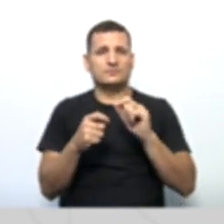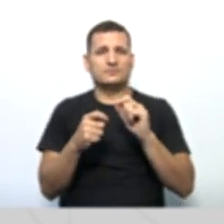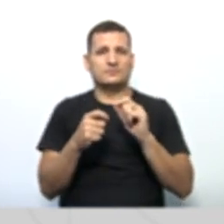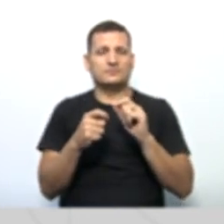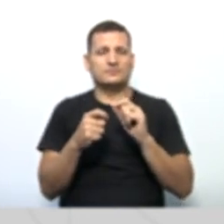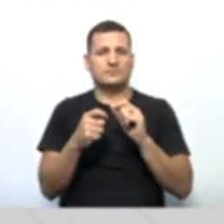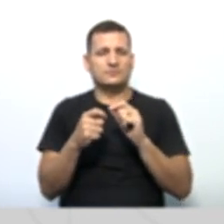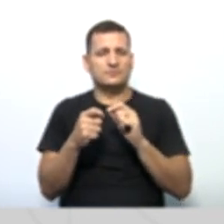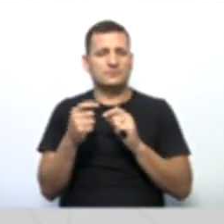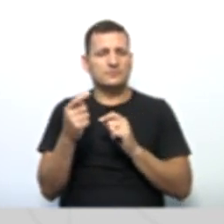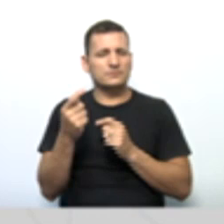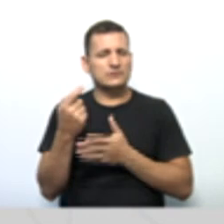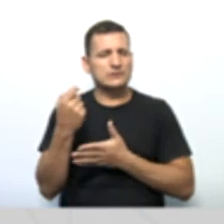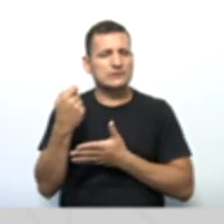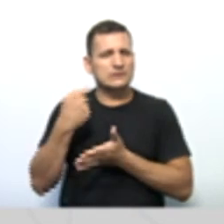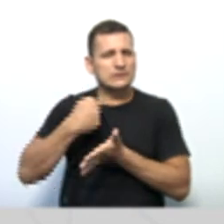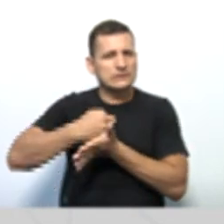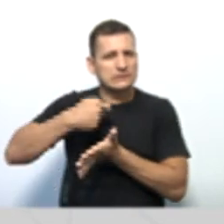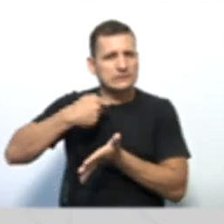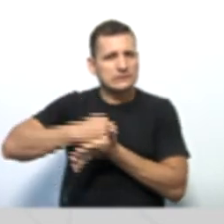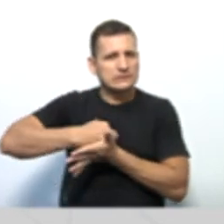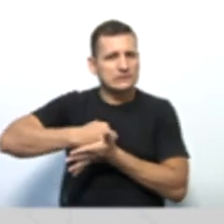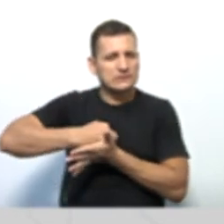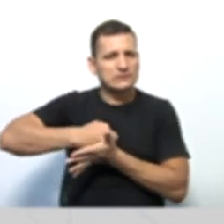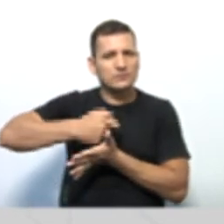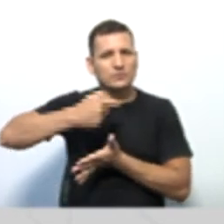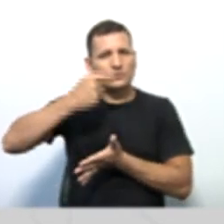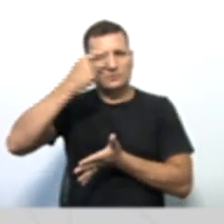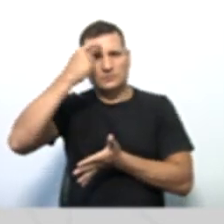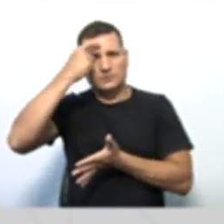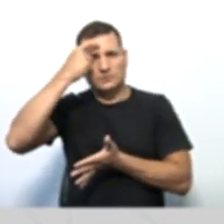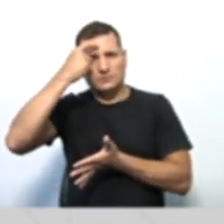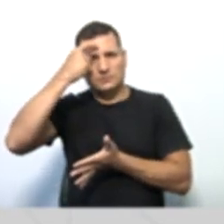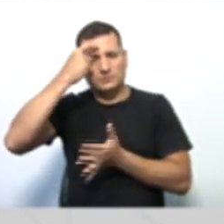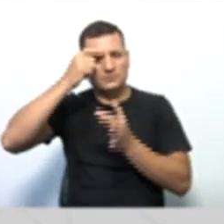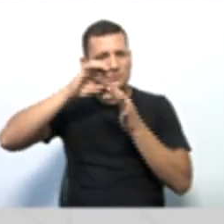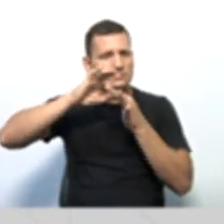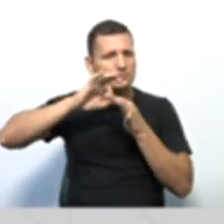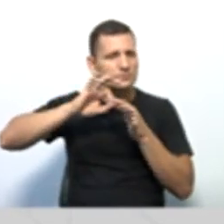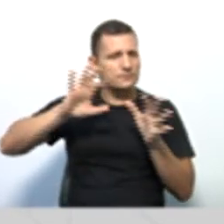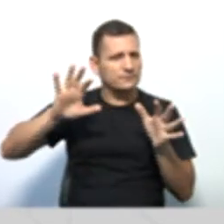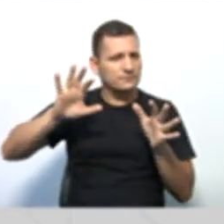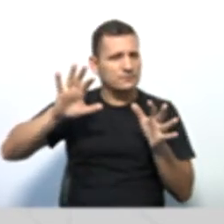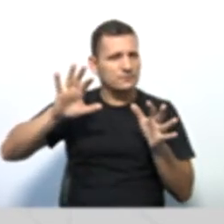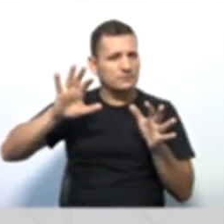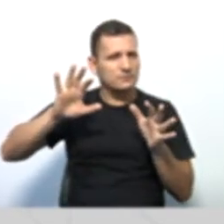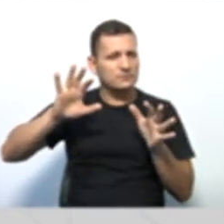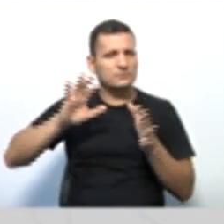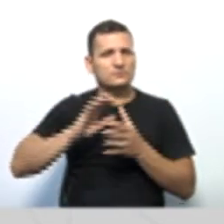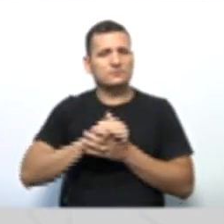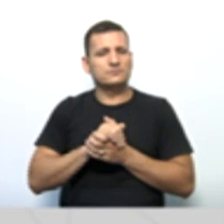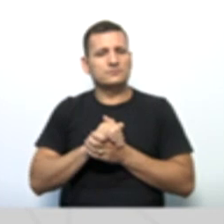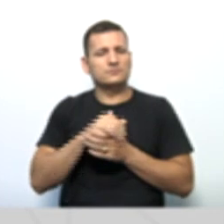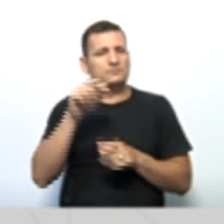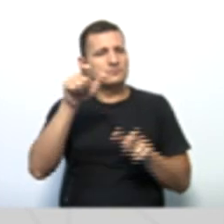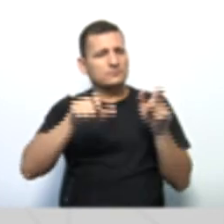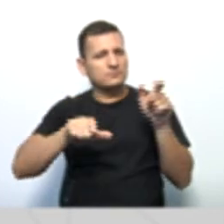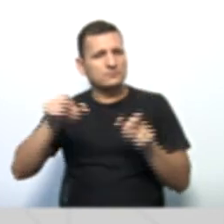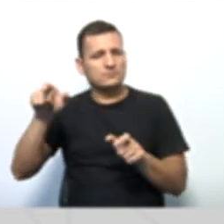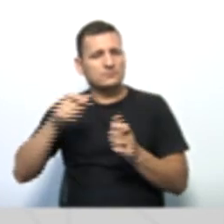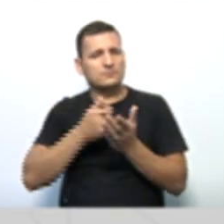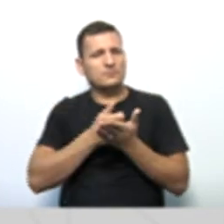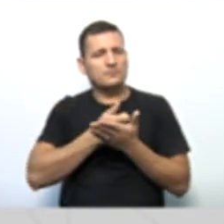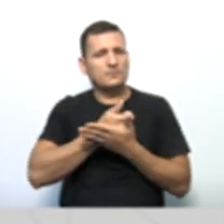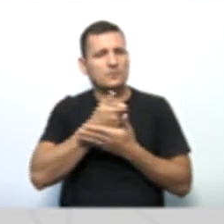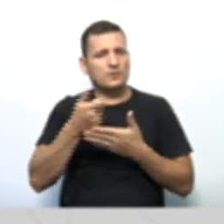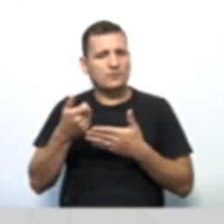é, tomada consciente e livremente pelos agentes morais. E aí já o que está em aspas é o segredo